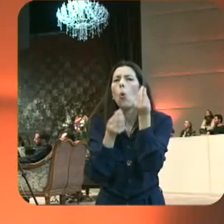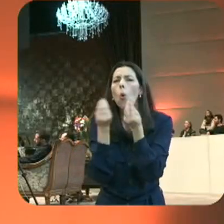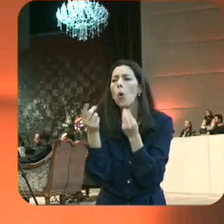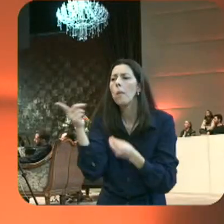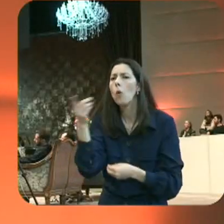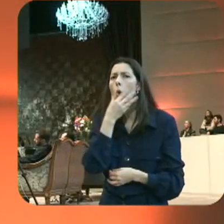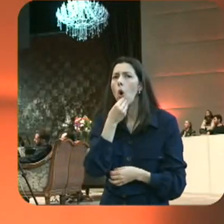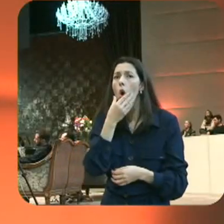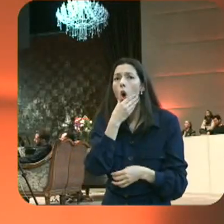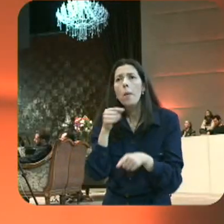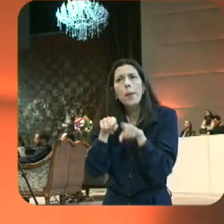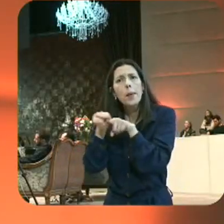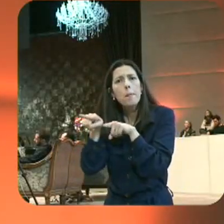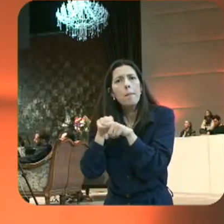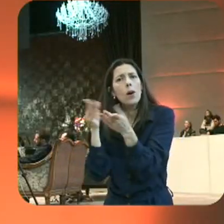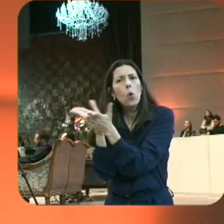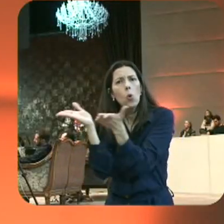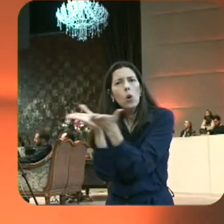negócio desse?